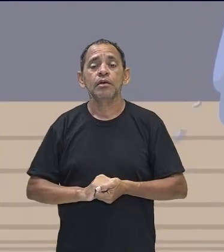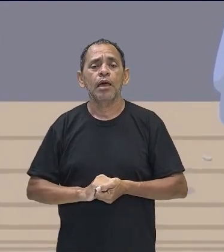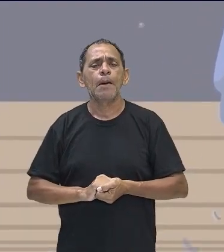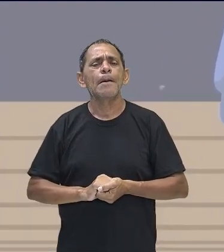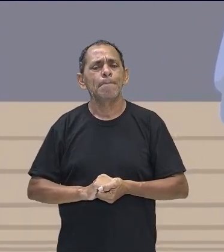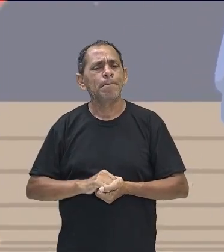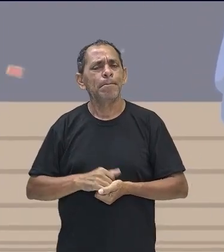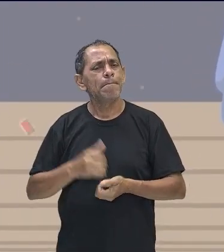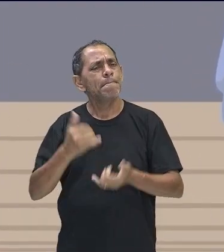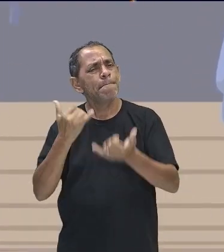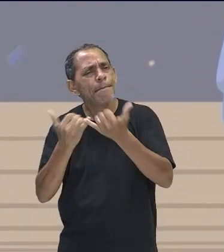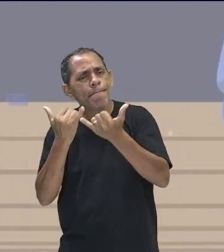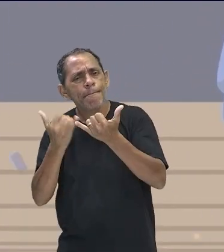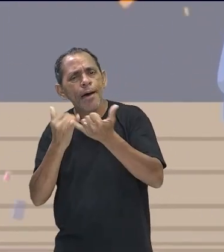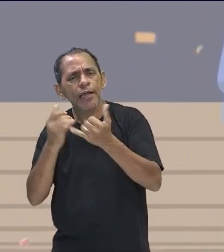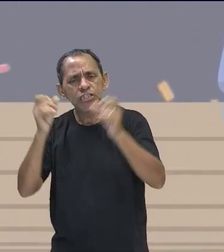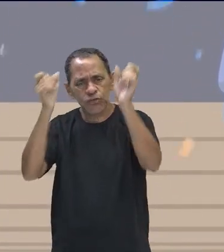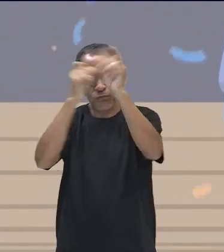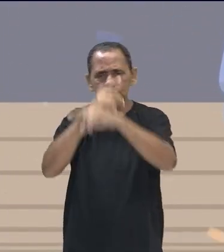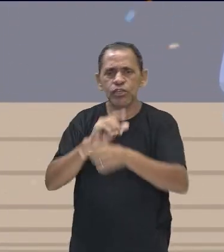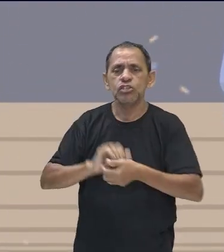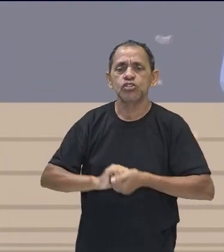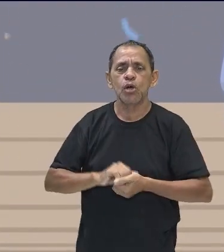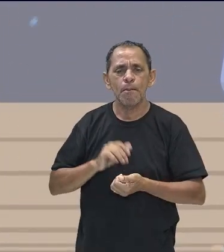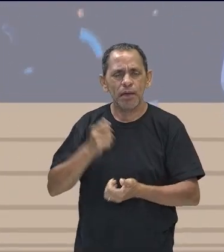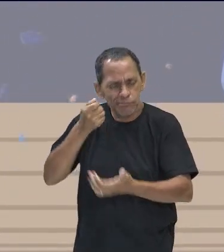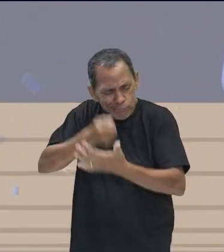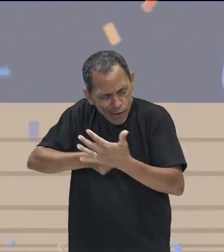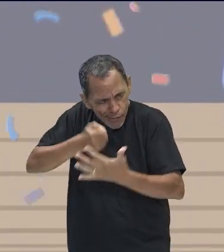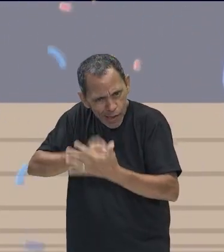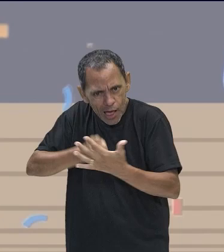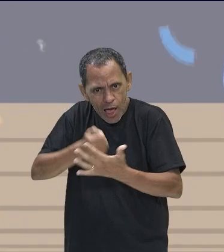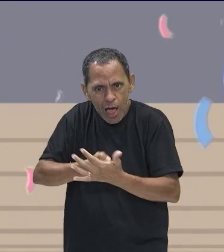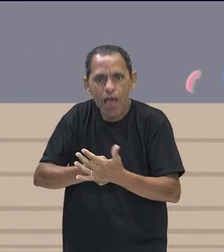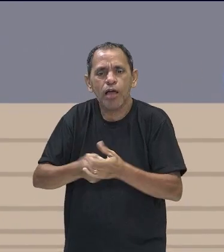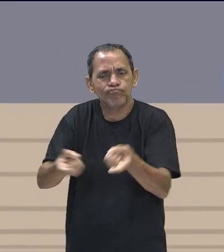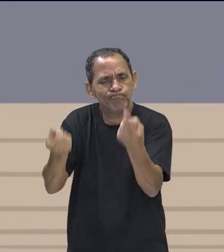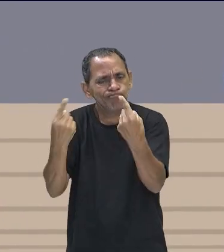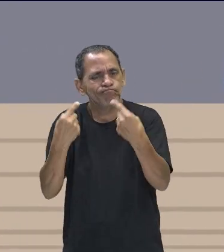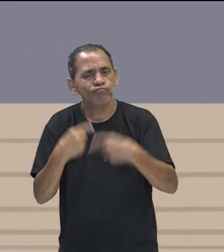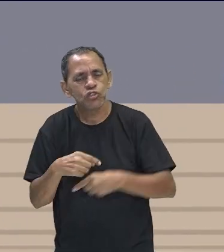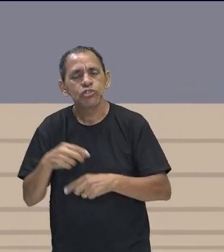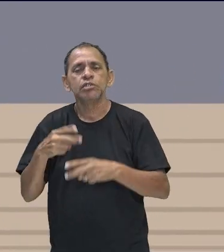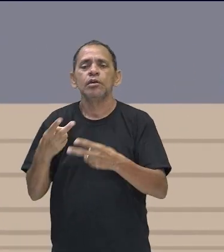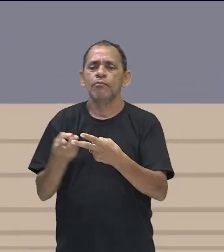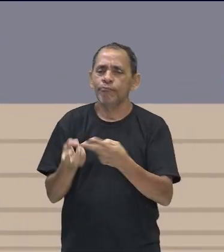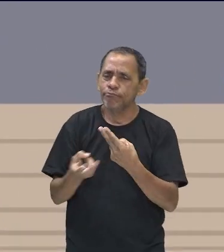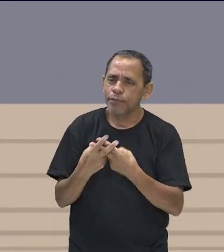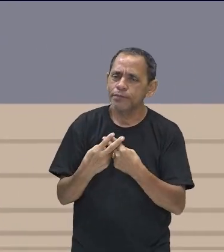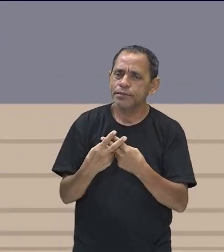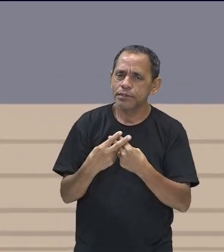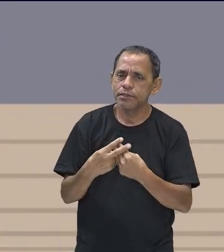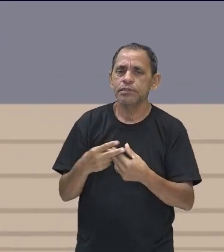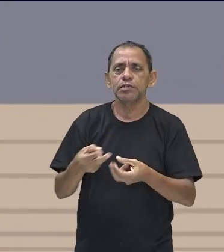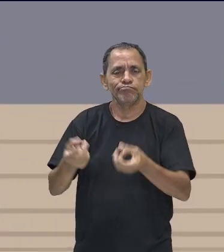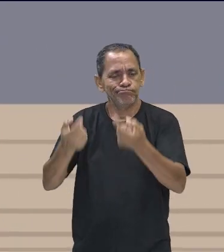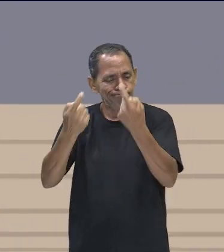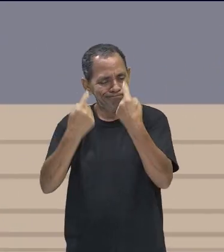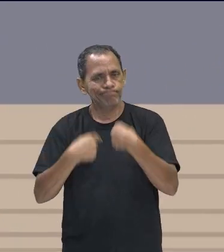difícil ou distante, enfrentando-o como um desafio a ser superado, com paciência consigo mesmo e com a situação.